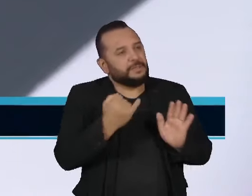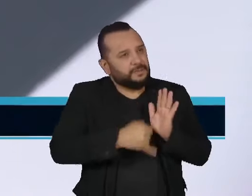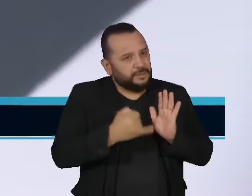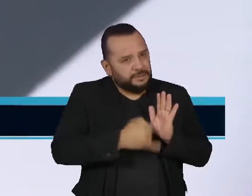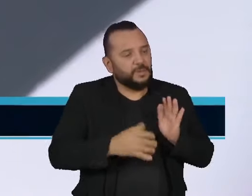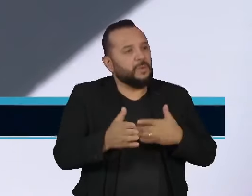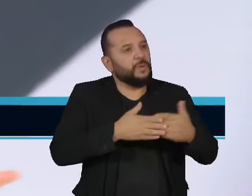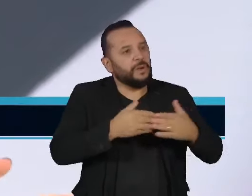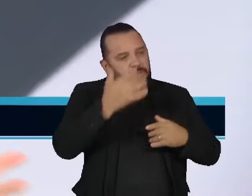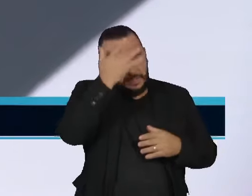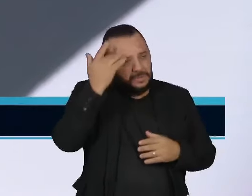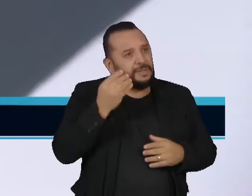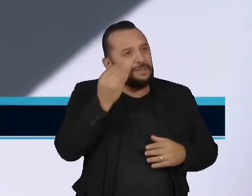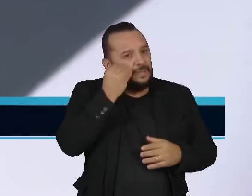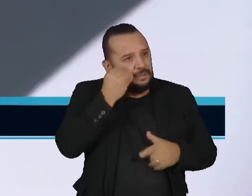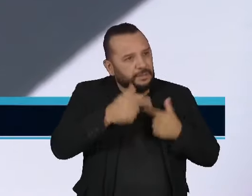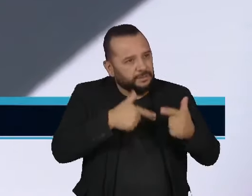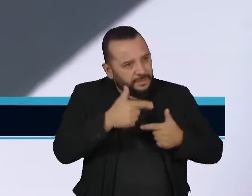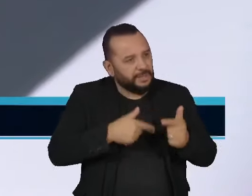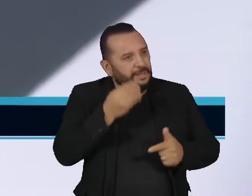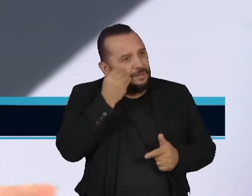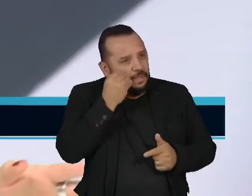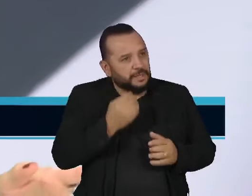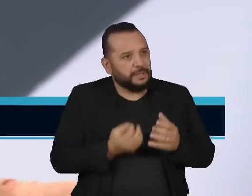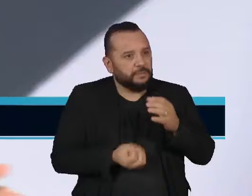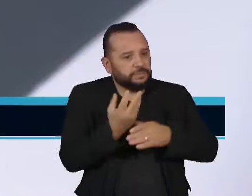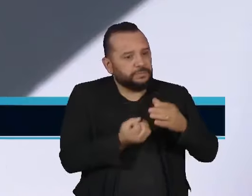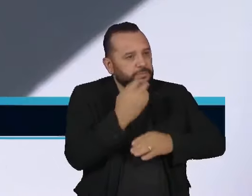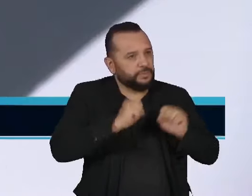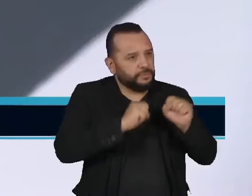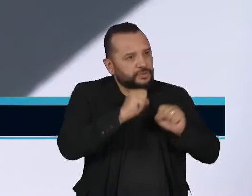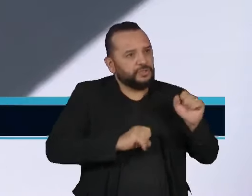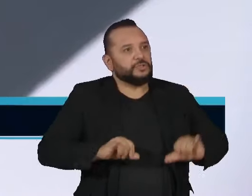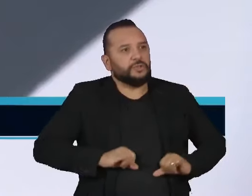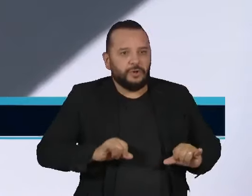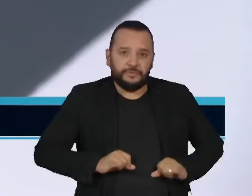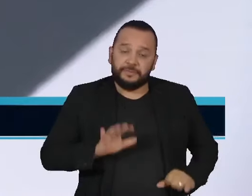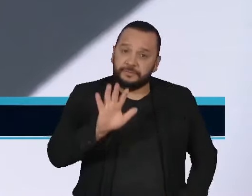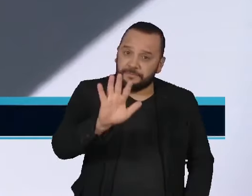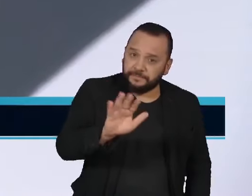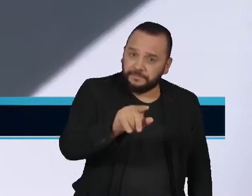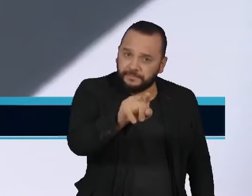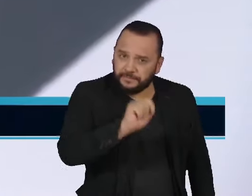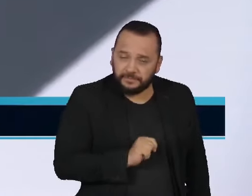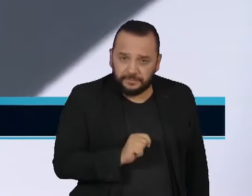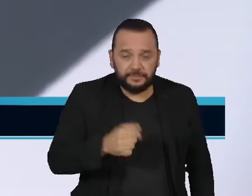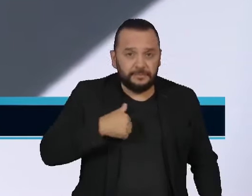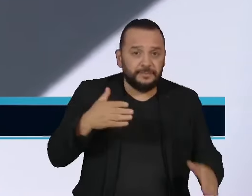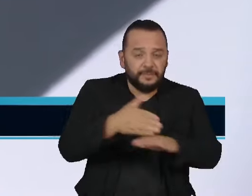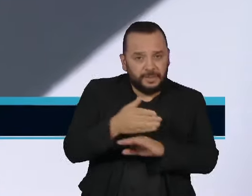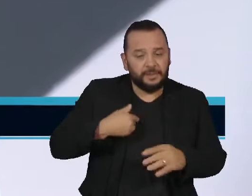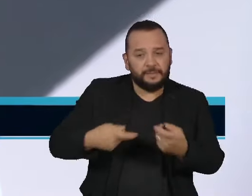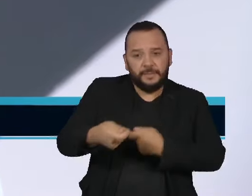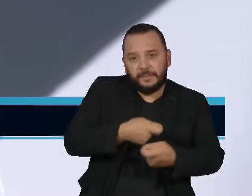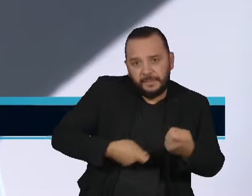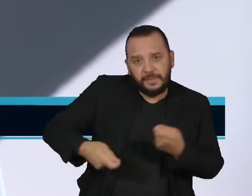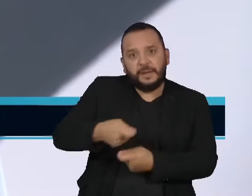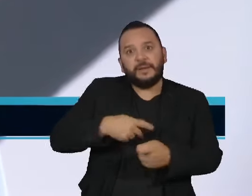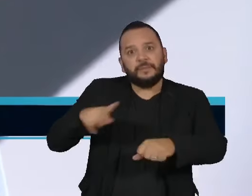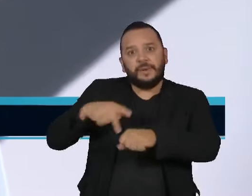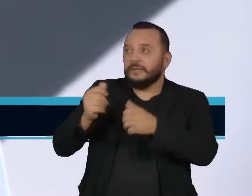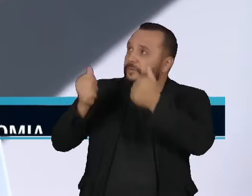tenta trabalhar, que tenta produzir, sofre com isso. Mas acho que particularmente quando você entra, a tentativa de entrar no mercado externo, ela é uma tentativa